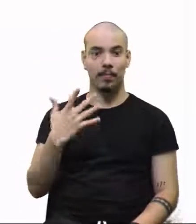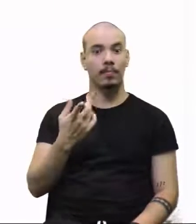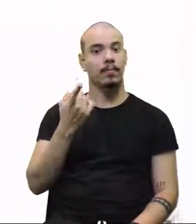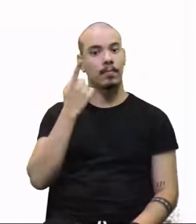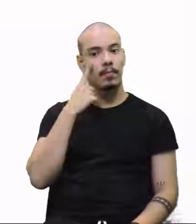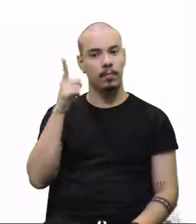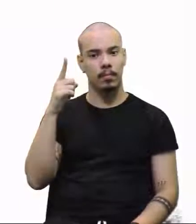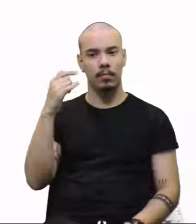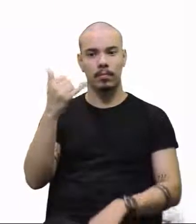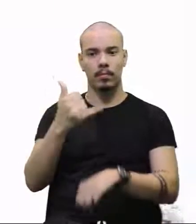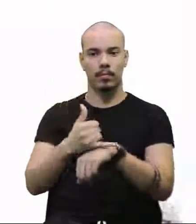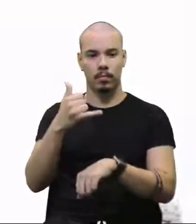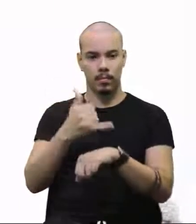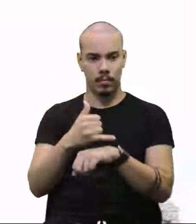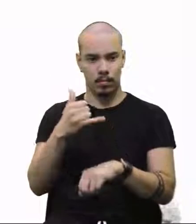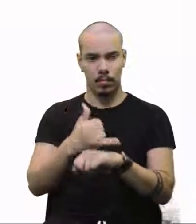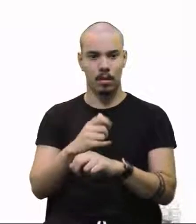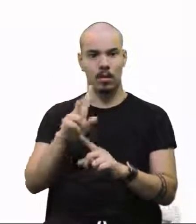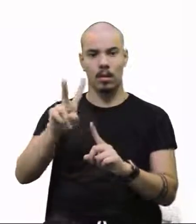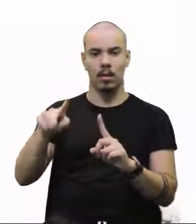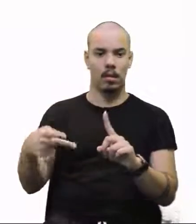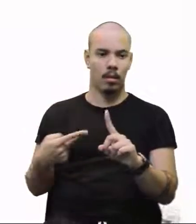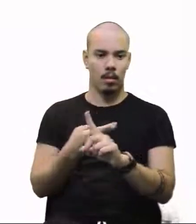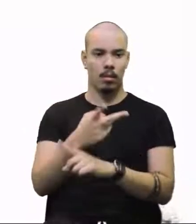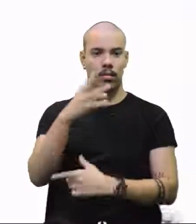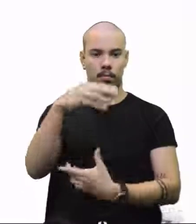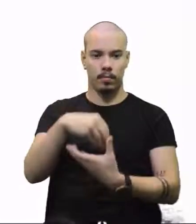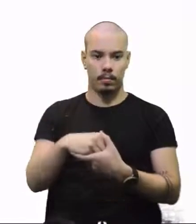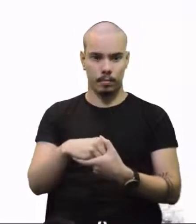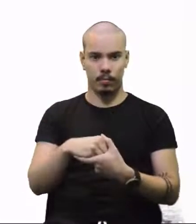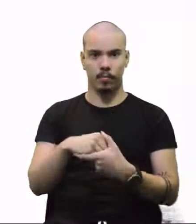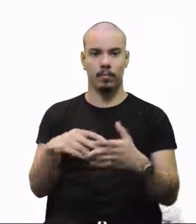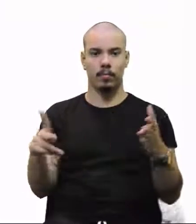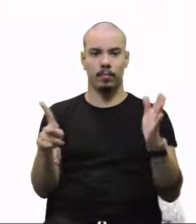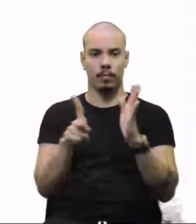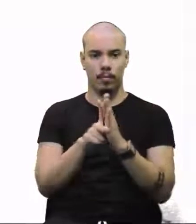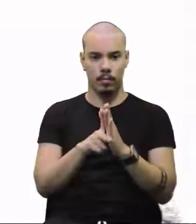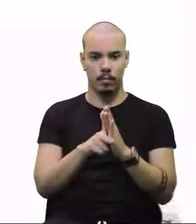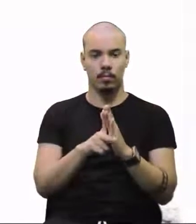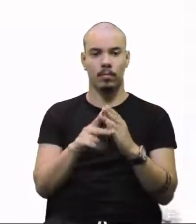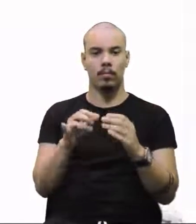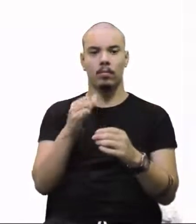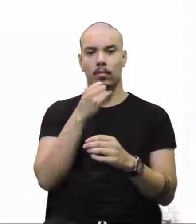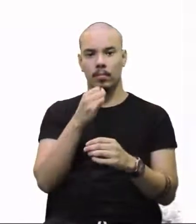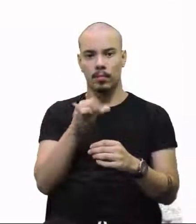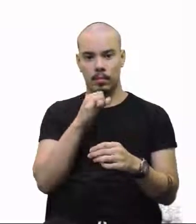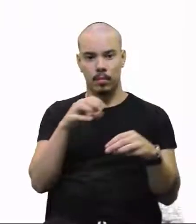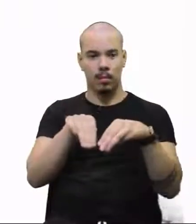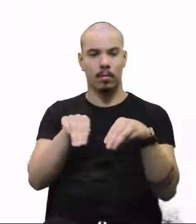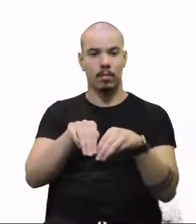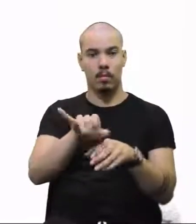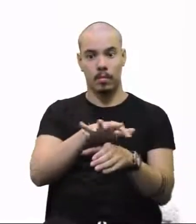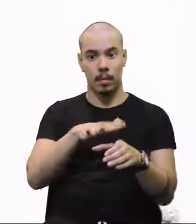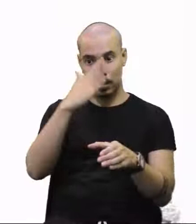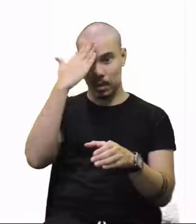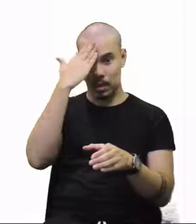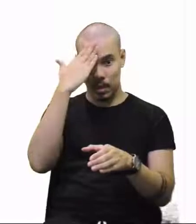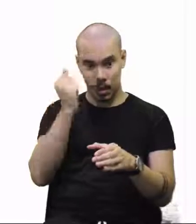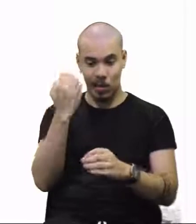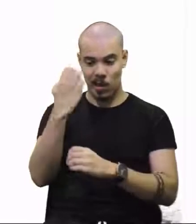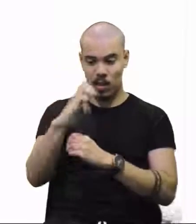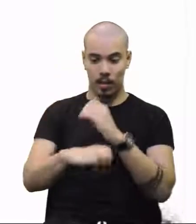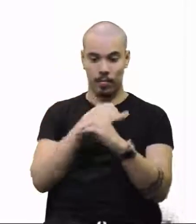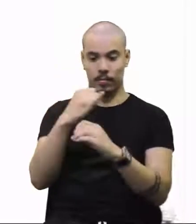barra metálica se desloca num campo magnético, sabe que seus elétrons se movem para uma das